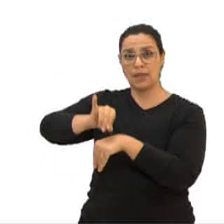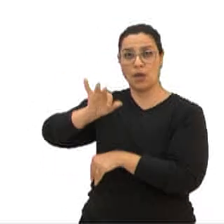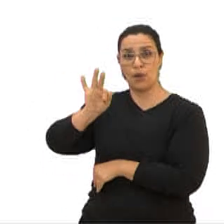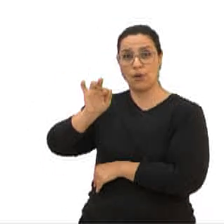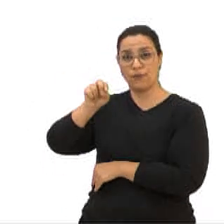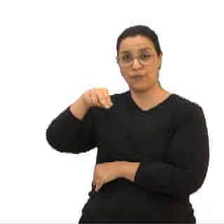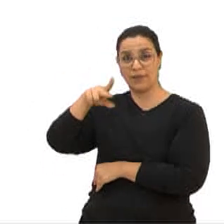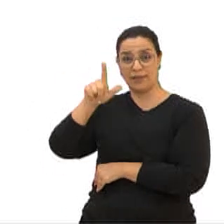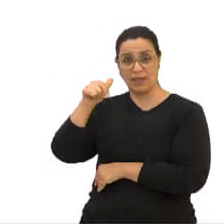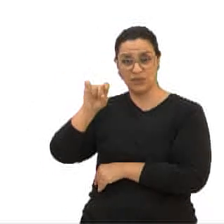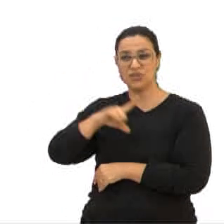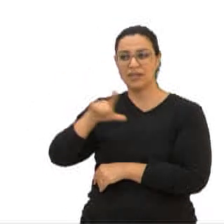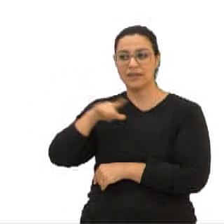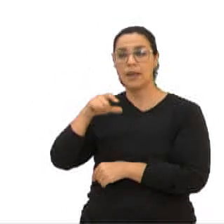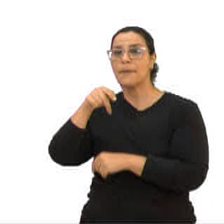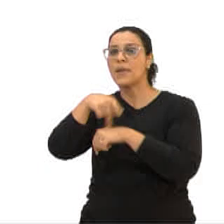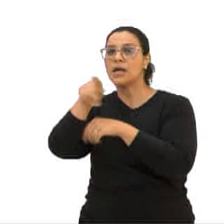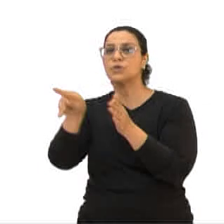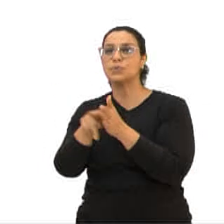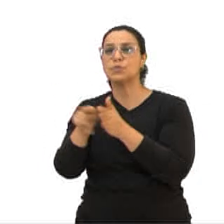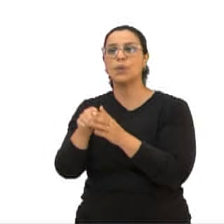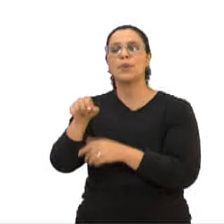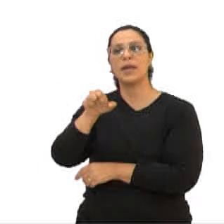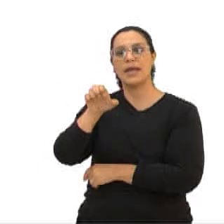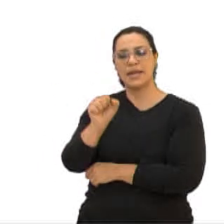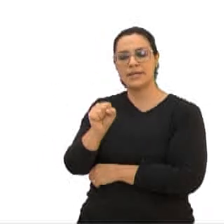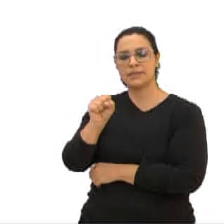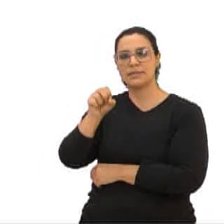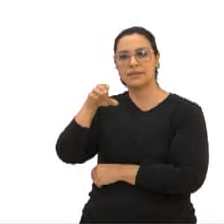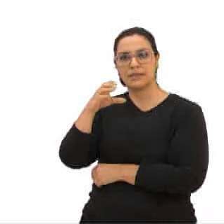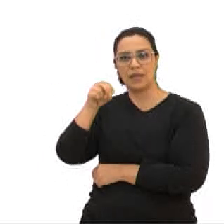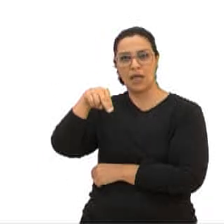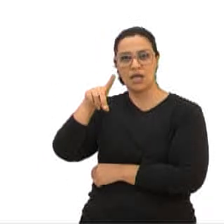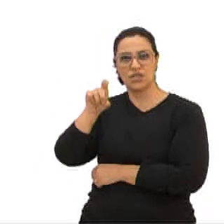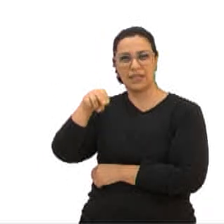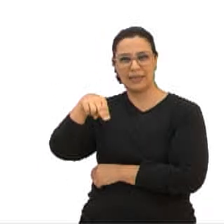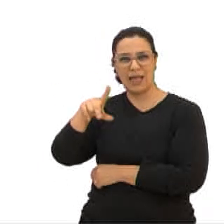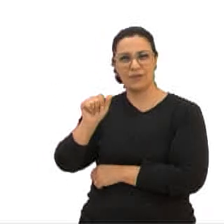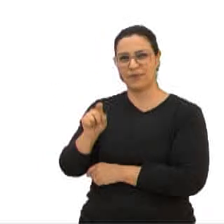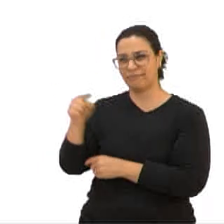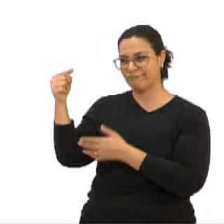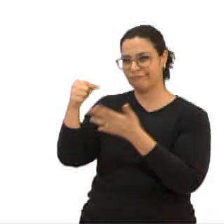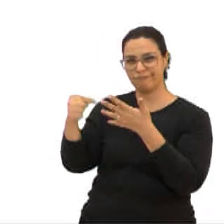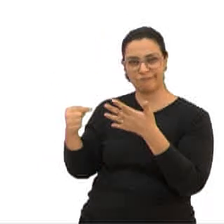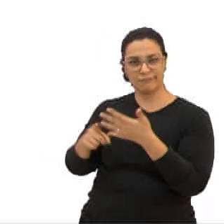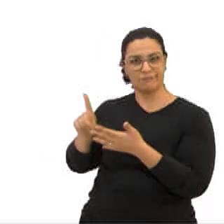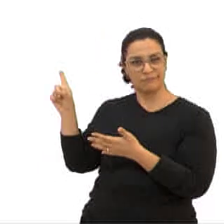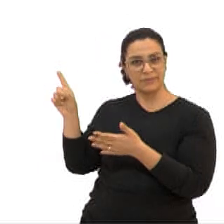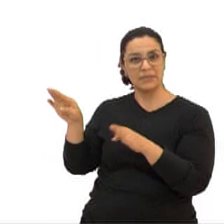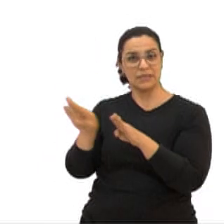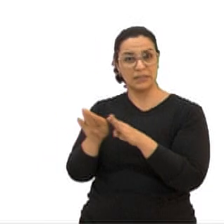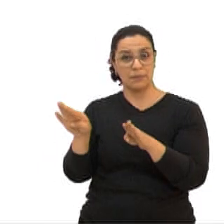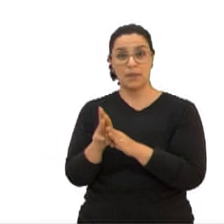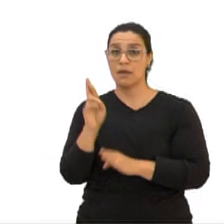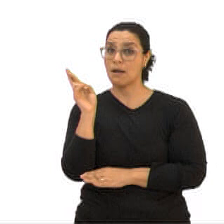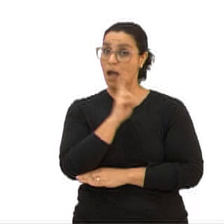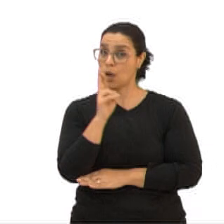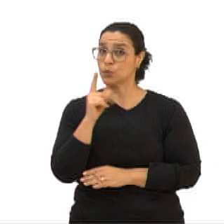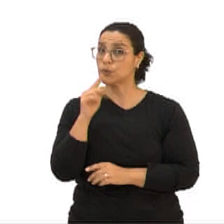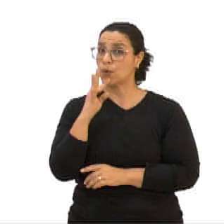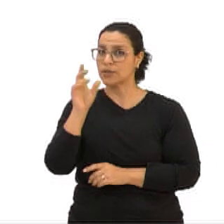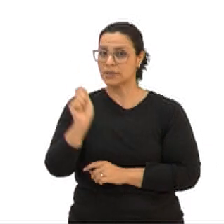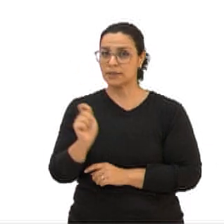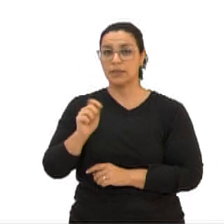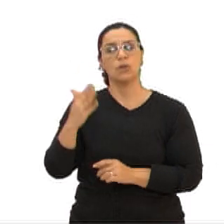finlandesa, Helsinki, os países da Escandinávia, Dinamarca, Noruega, Suécia e também a Rússia.